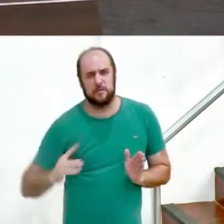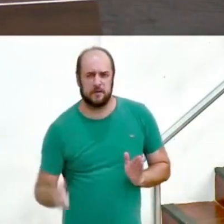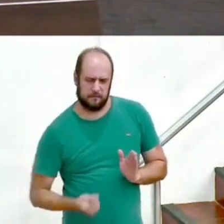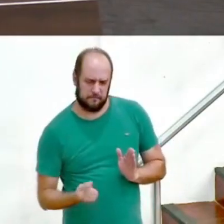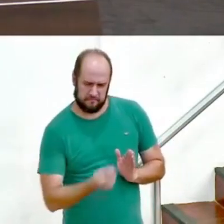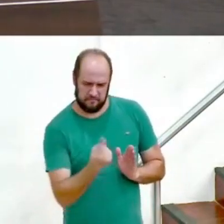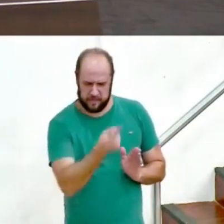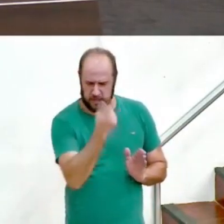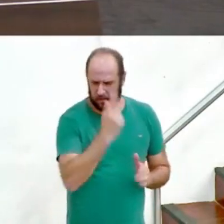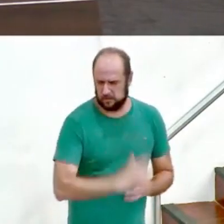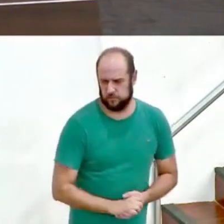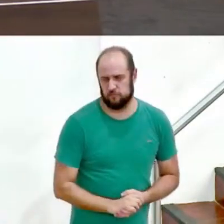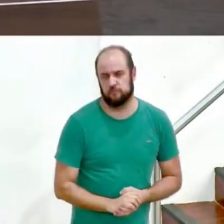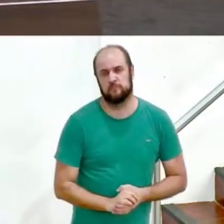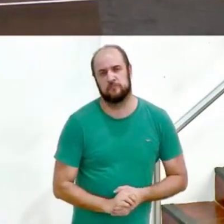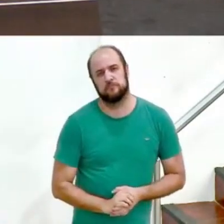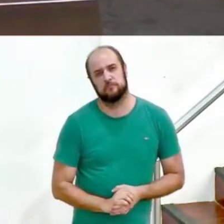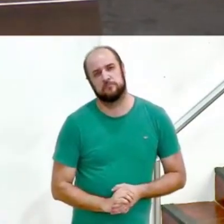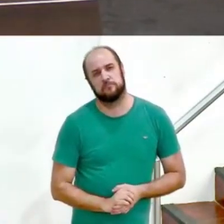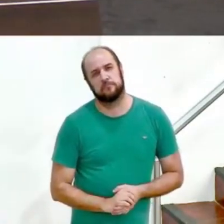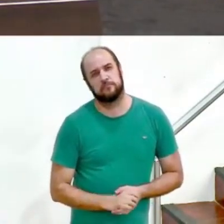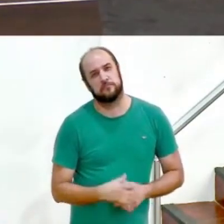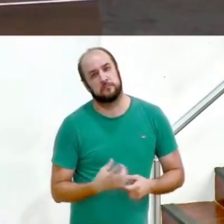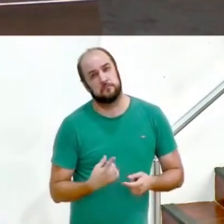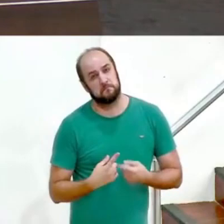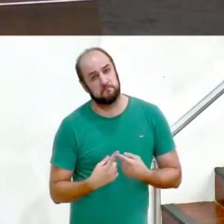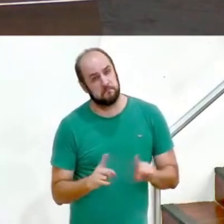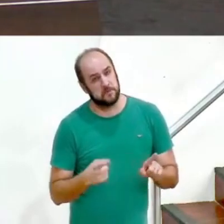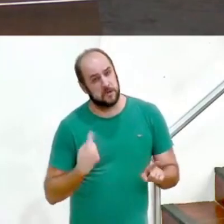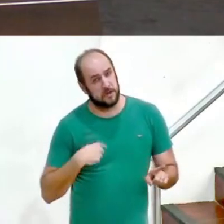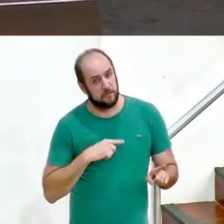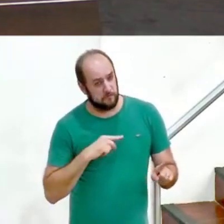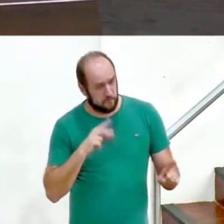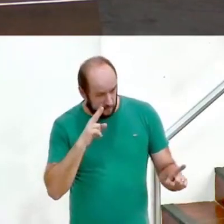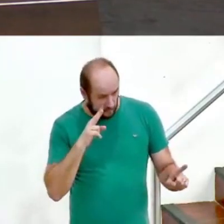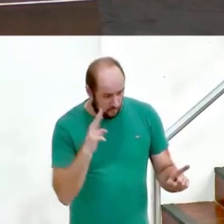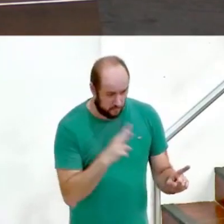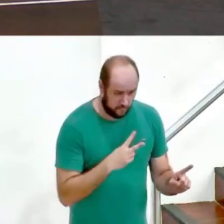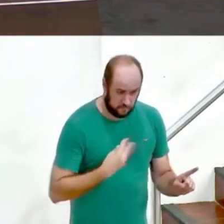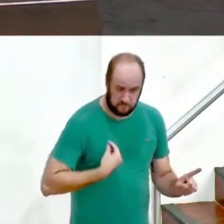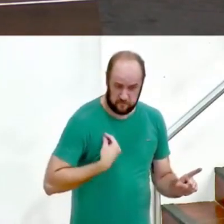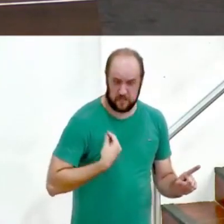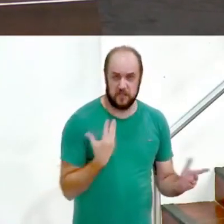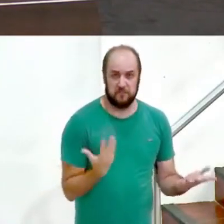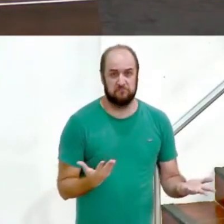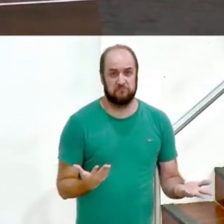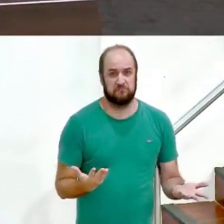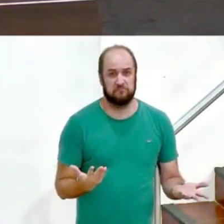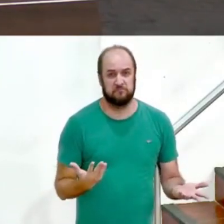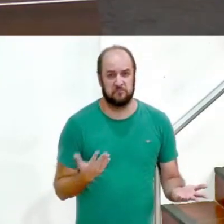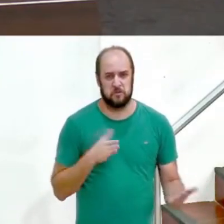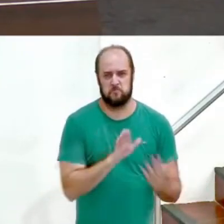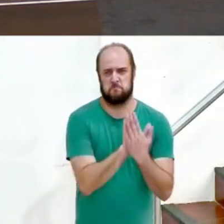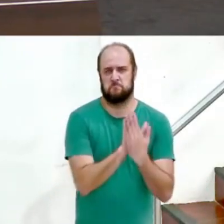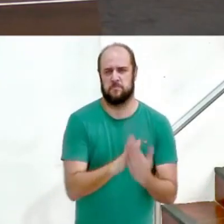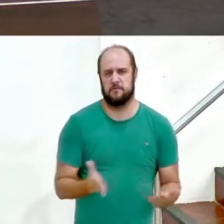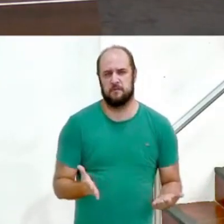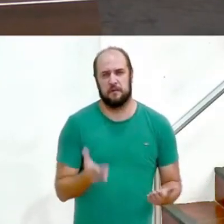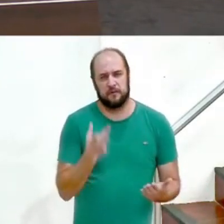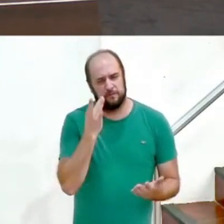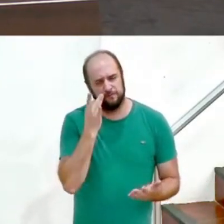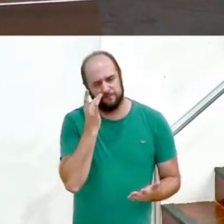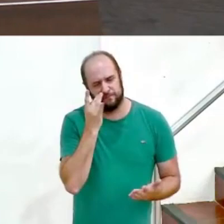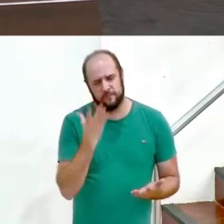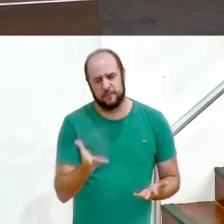eterno. Mas quando nos deparamos com a realidade da vida, e a realidade muitas